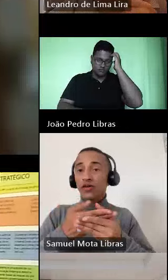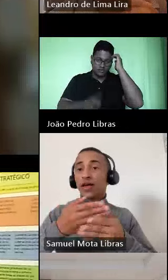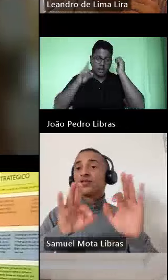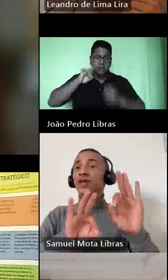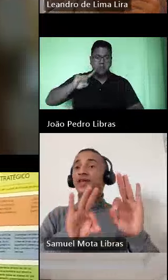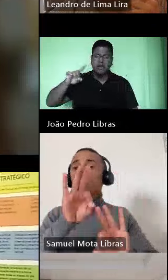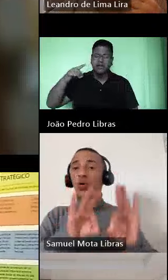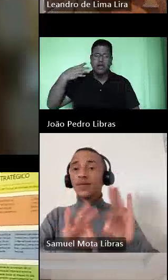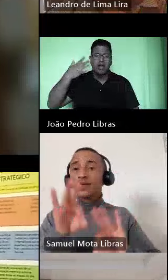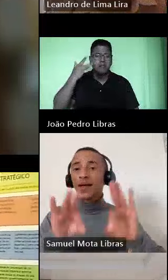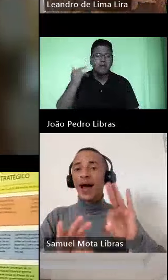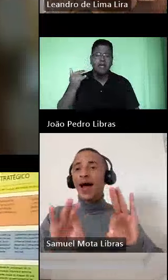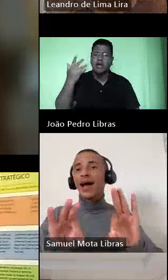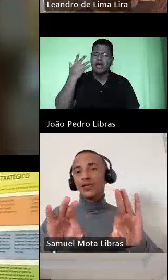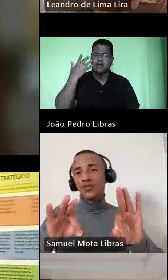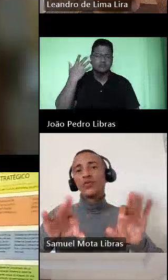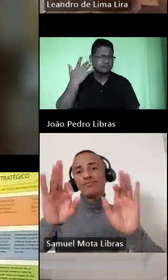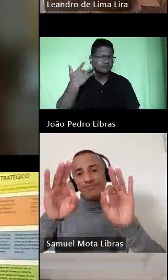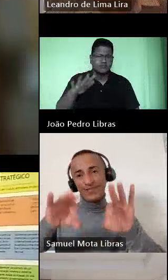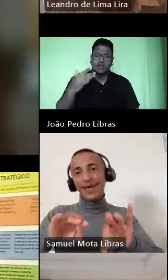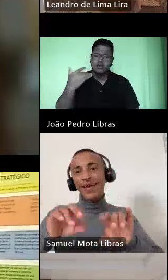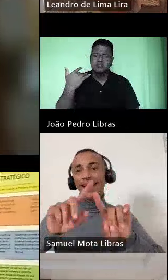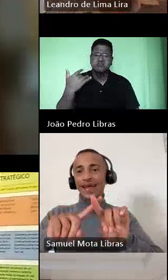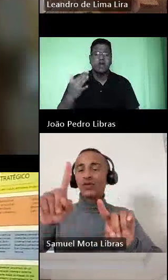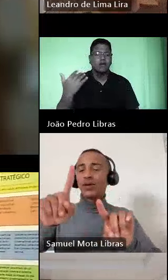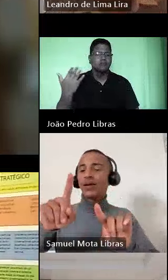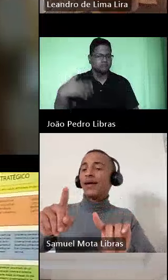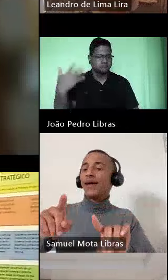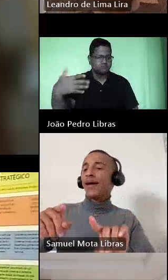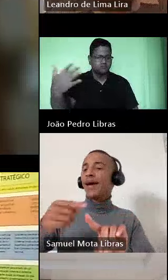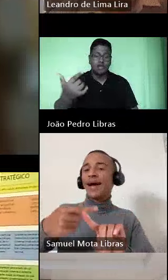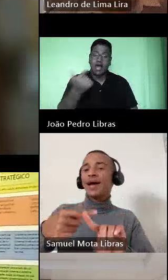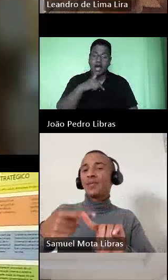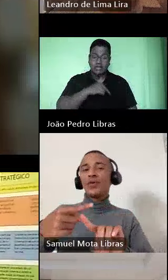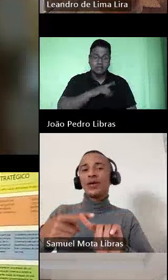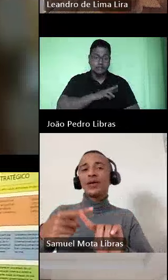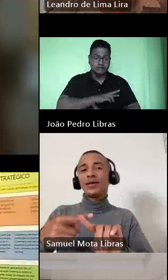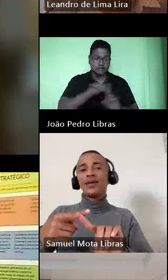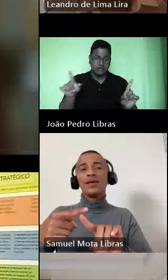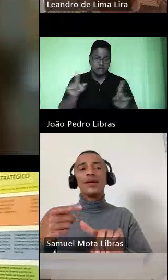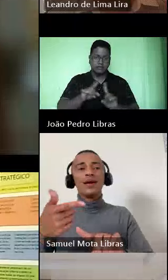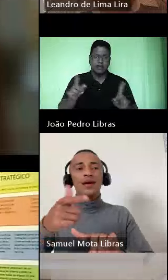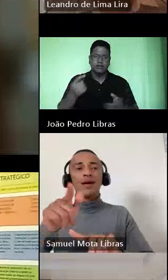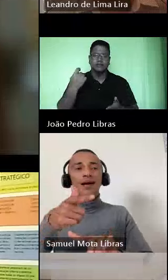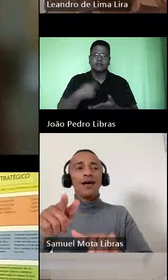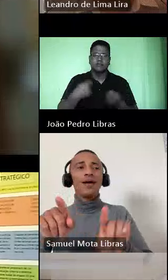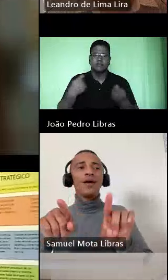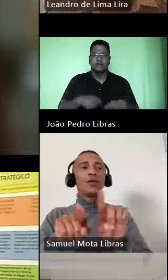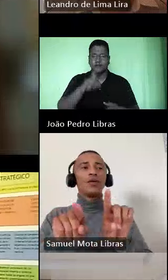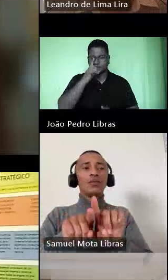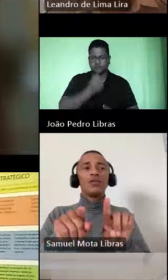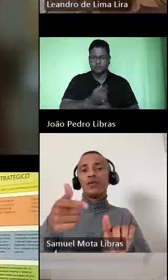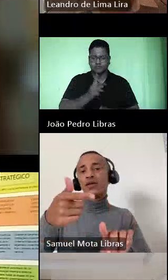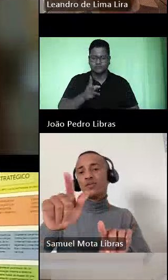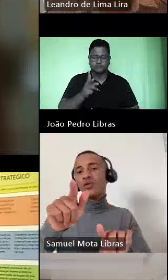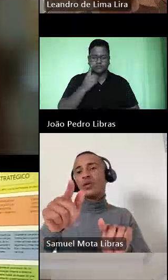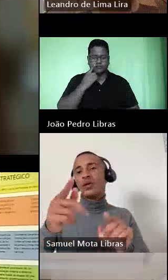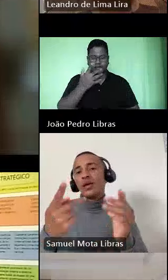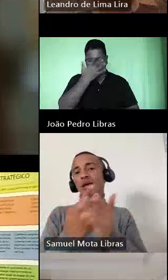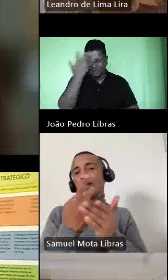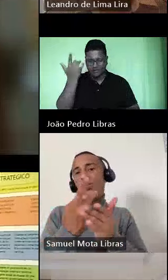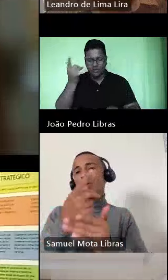estaremos então para chegar à conclusão Por que que até para não para não incorrer nos mesmos erros né o próximo gestor que